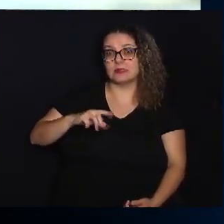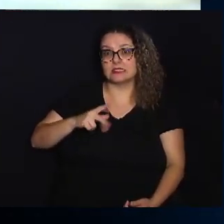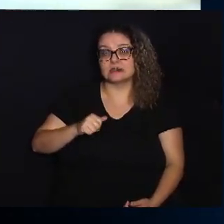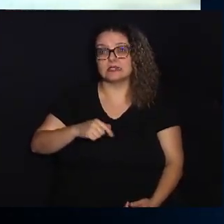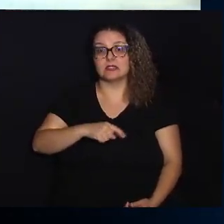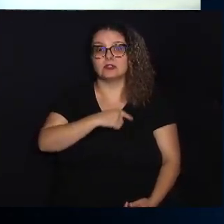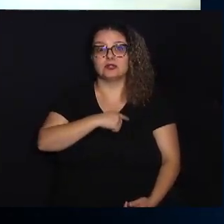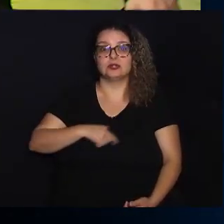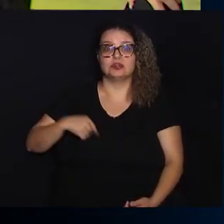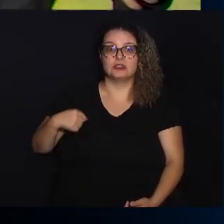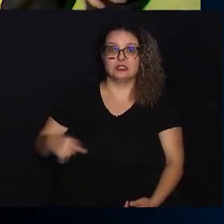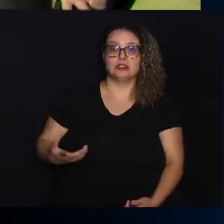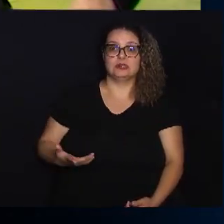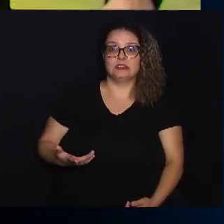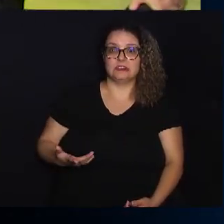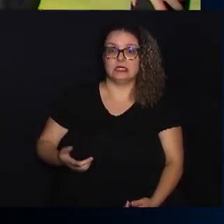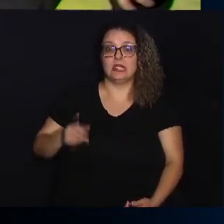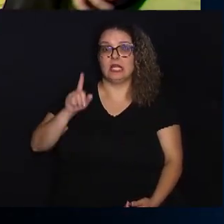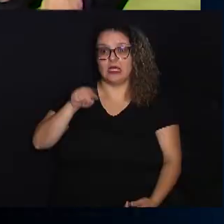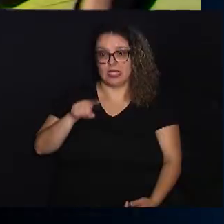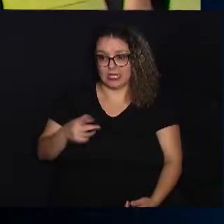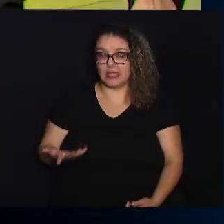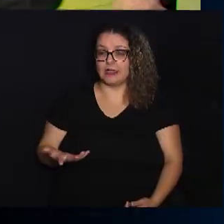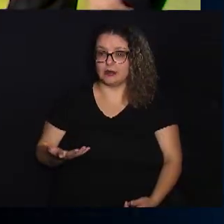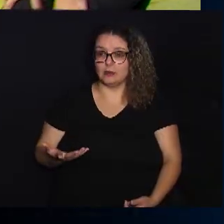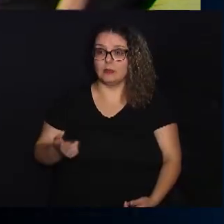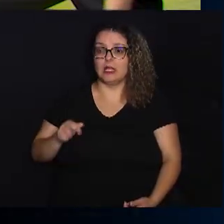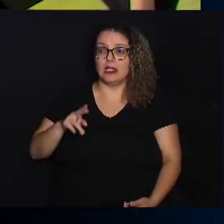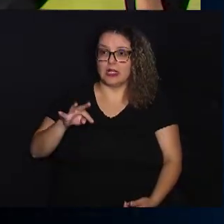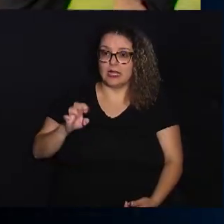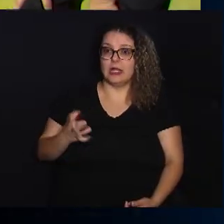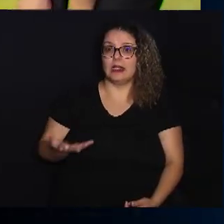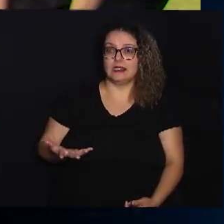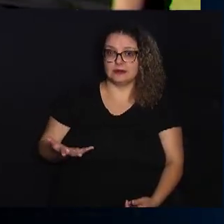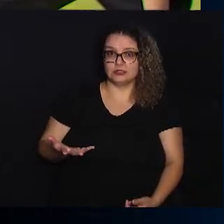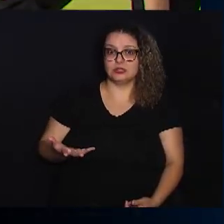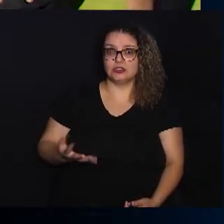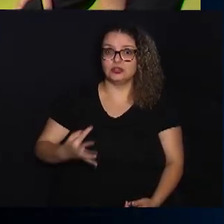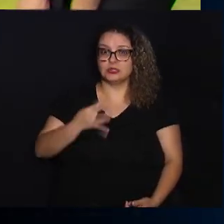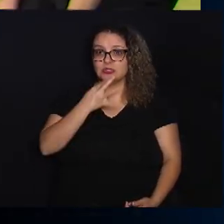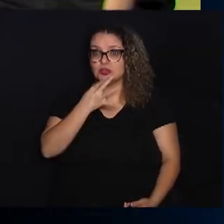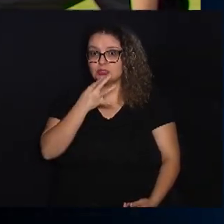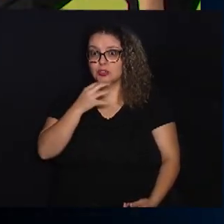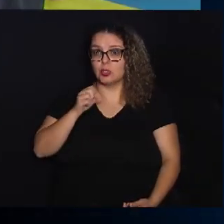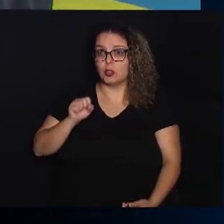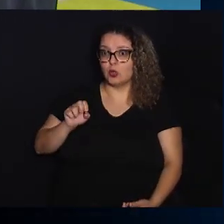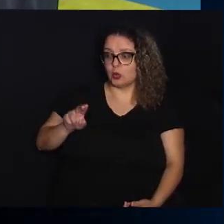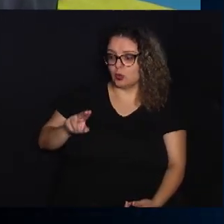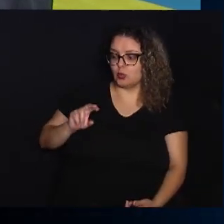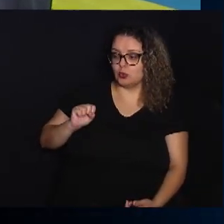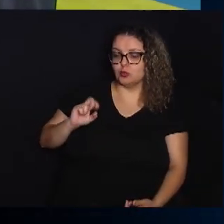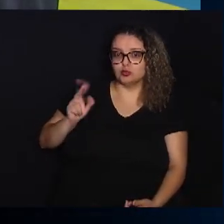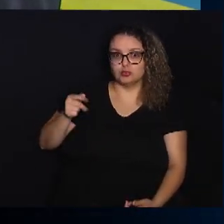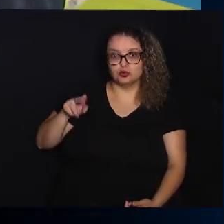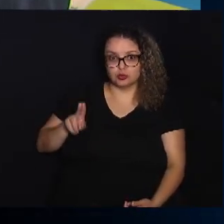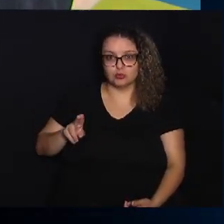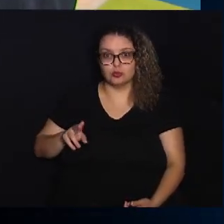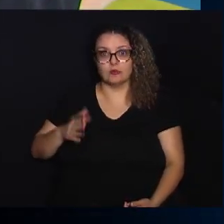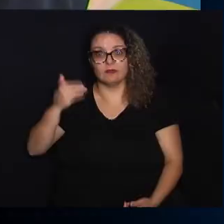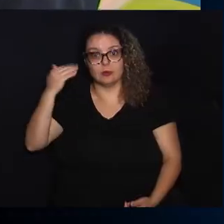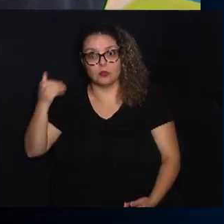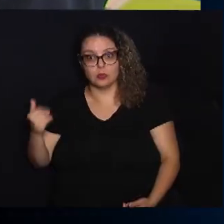marcial chinesa. Toda a arte marcial chinesa, ela é uma arte marcial que é conhecida como Wushu.